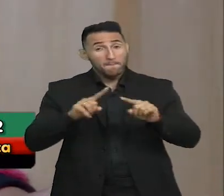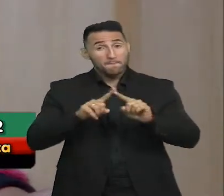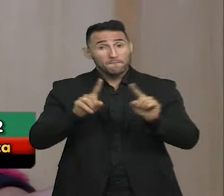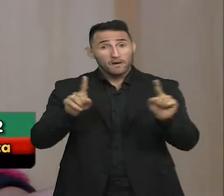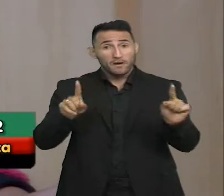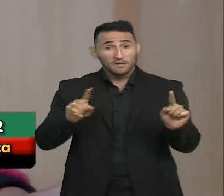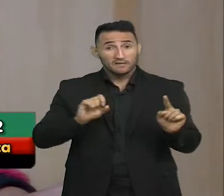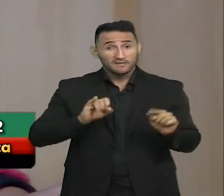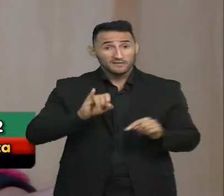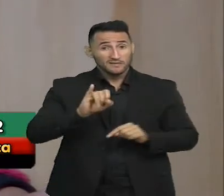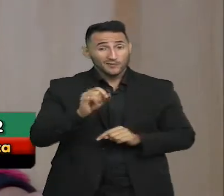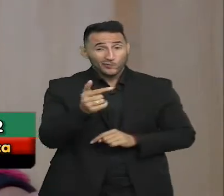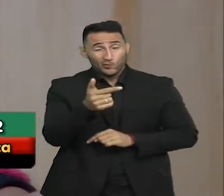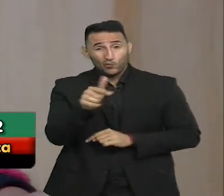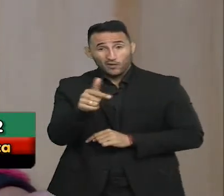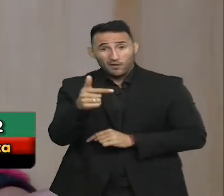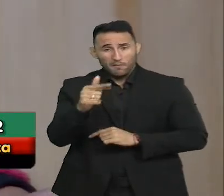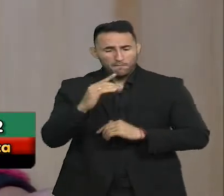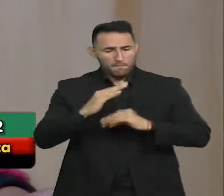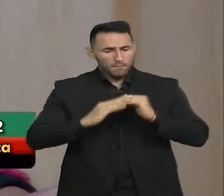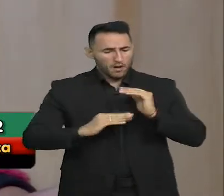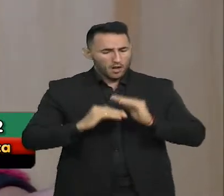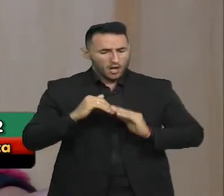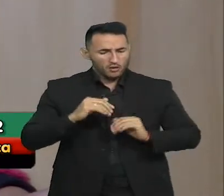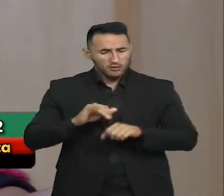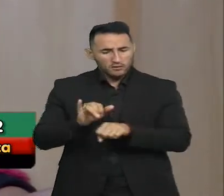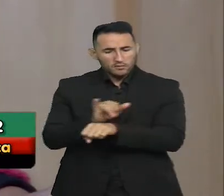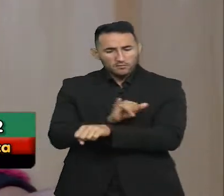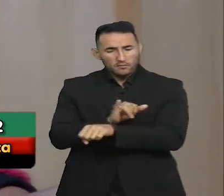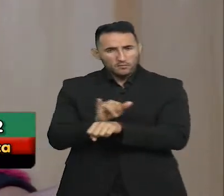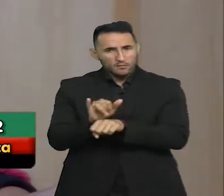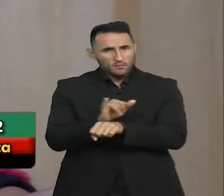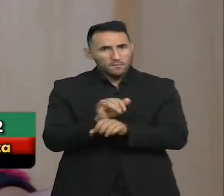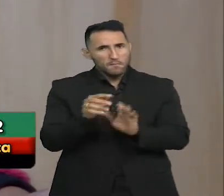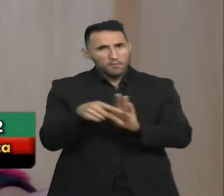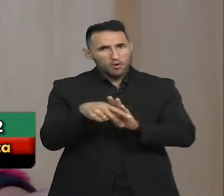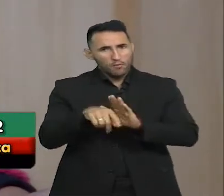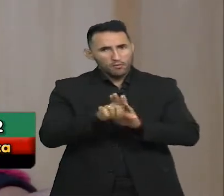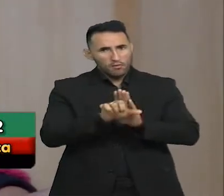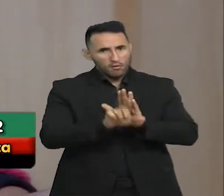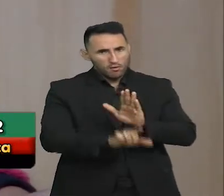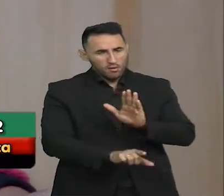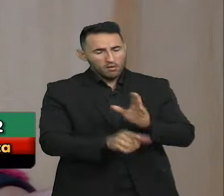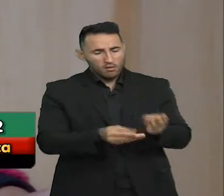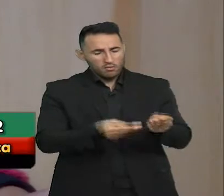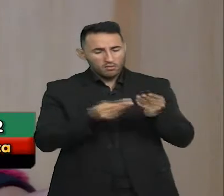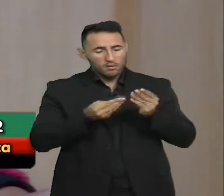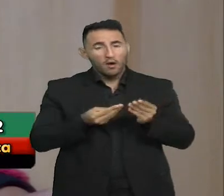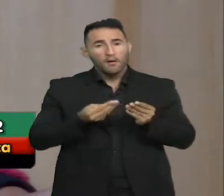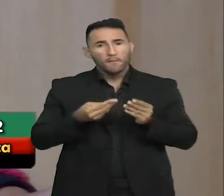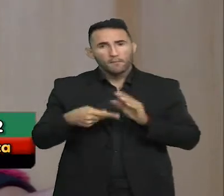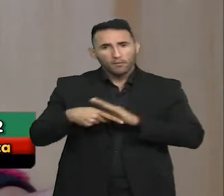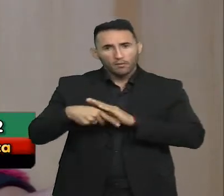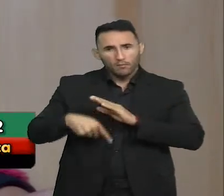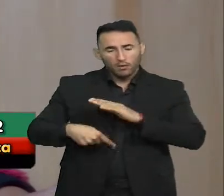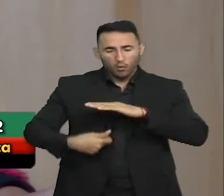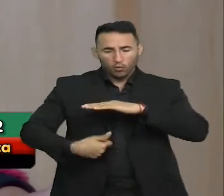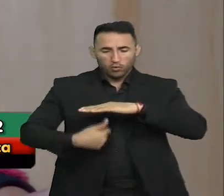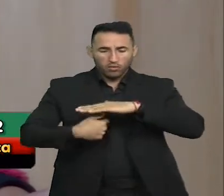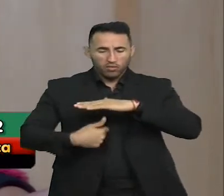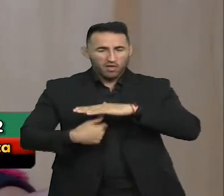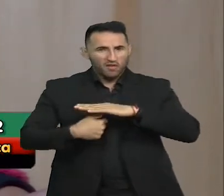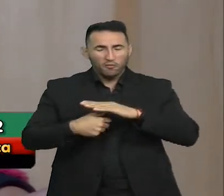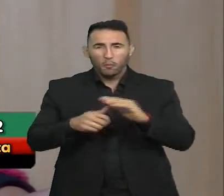se nós não tivermos um instrumento legal, um amparo, as autoridades não